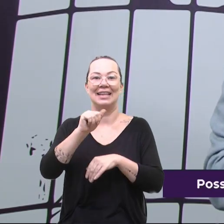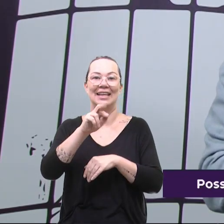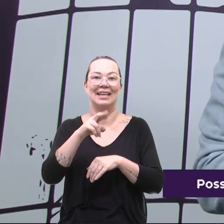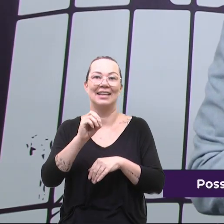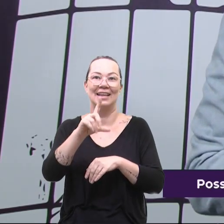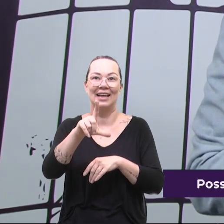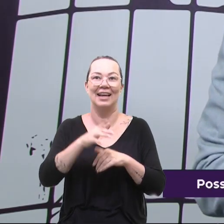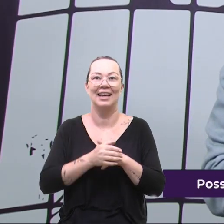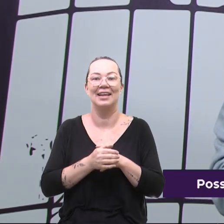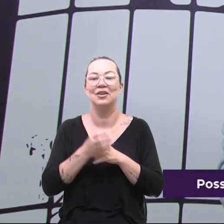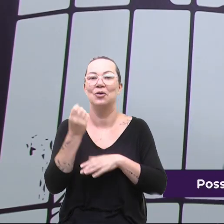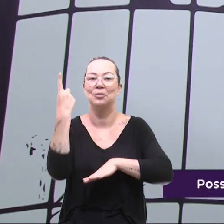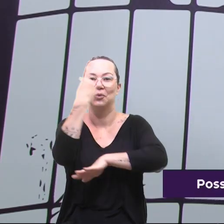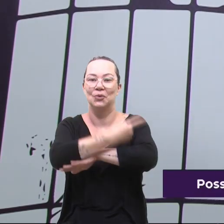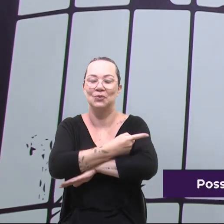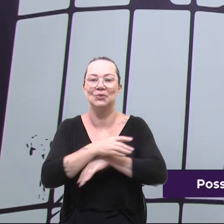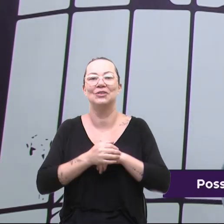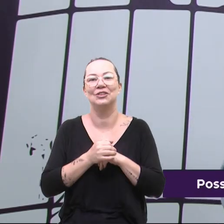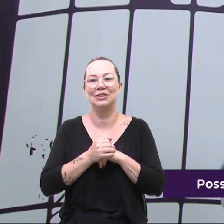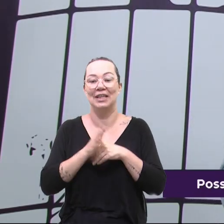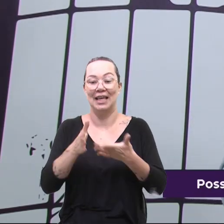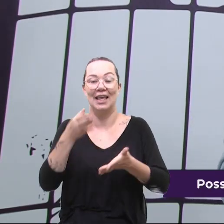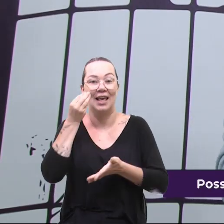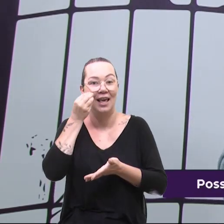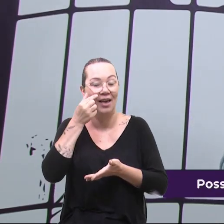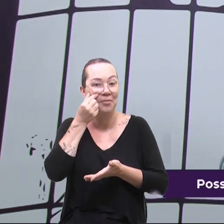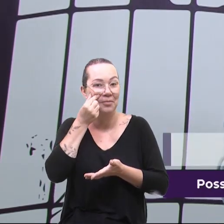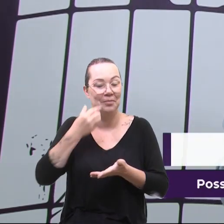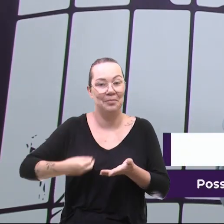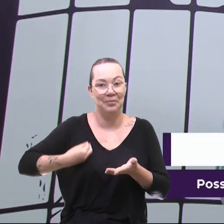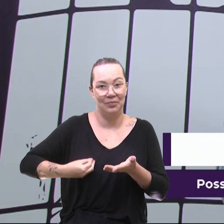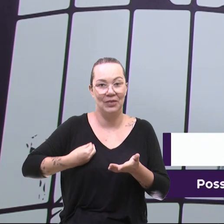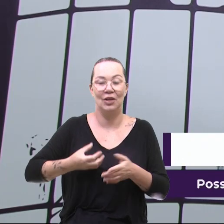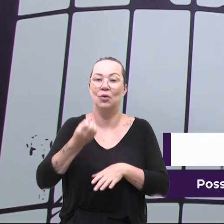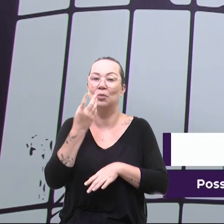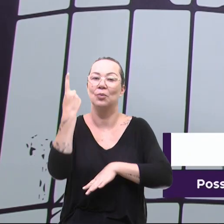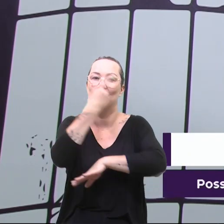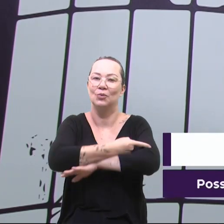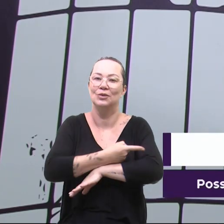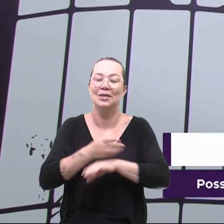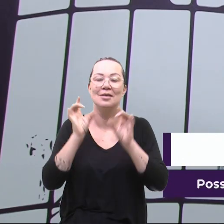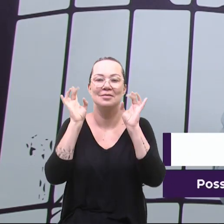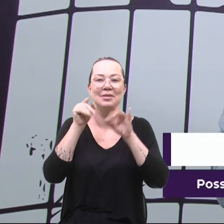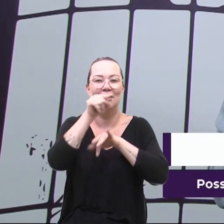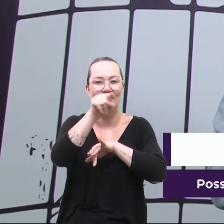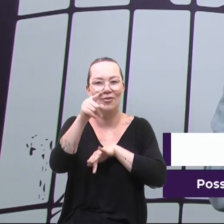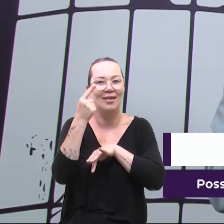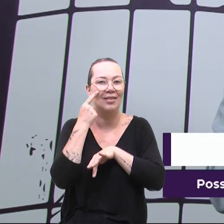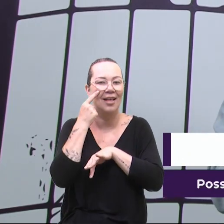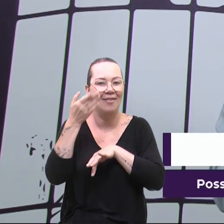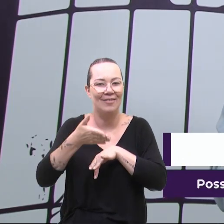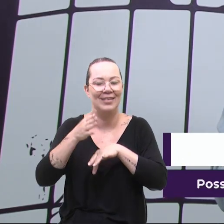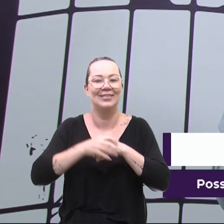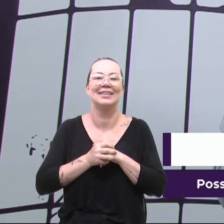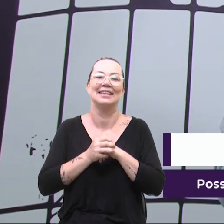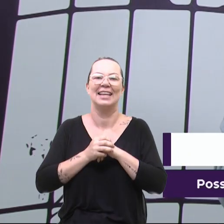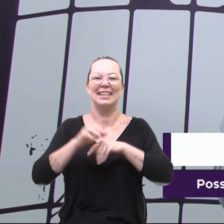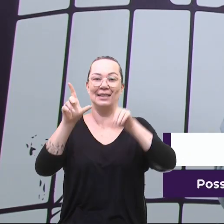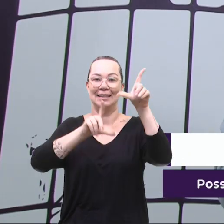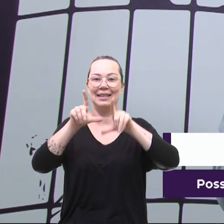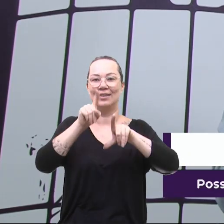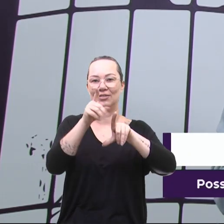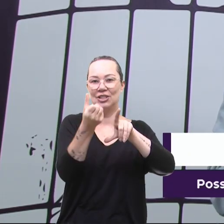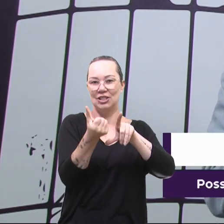transmissão ao vivo, né, de 2024 aqui na TV Câmara Caxias. Um bom dia especial para você que nos acompanha aqui no canal 16 e também pelas